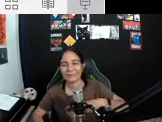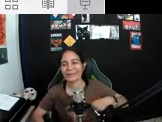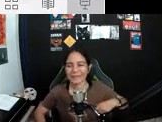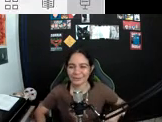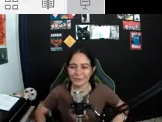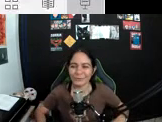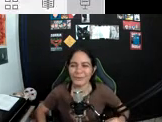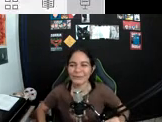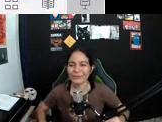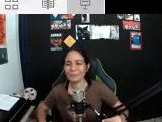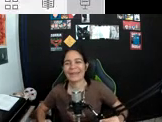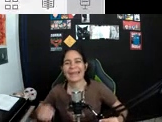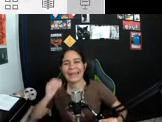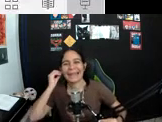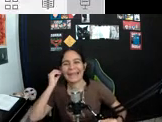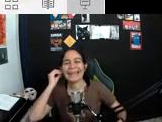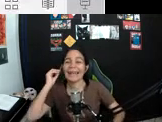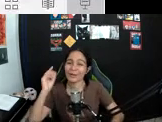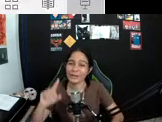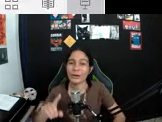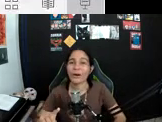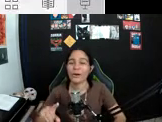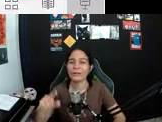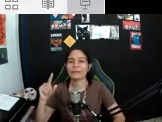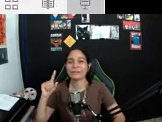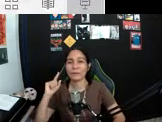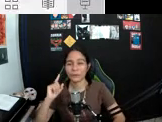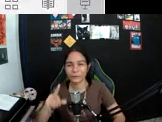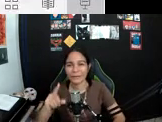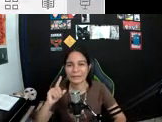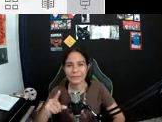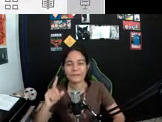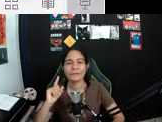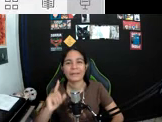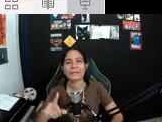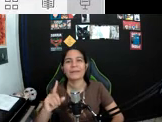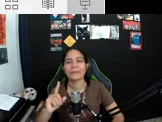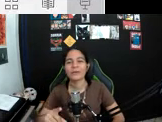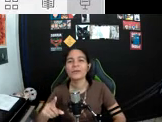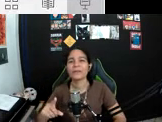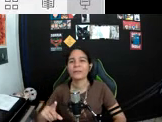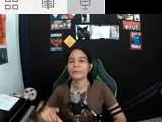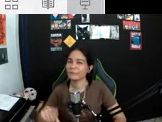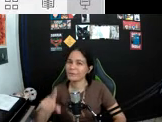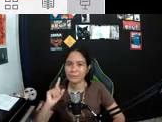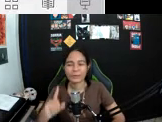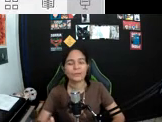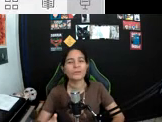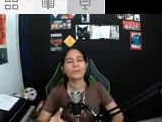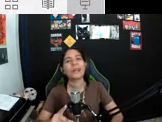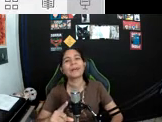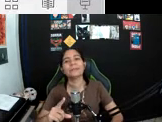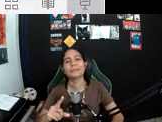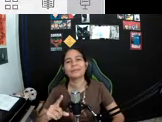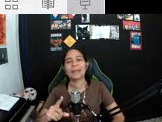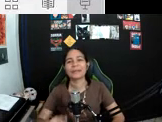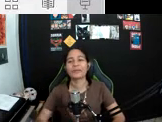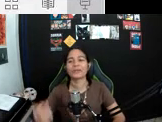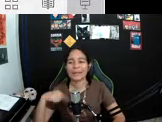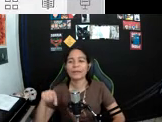grau ainda, mas já tá com o nome doutor, né? Aí eu digo, ó, eu vou fazer você passar vergonha, porque você não tem o